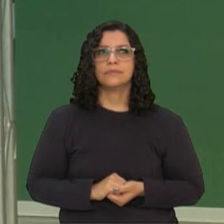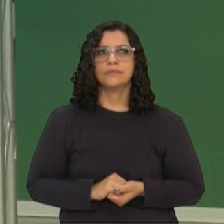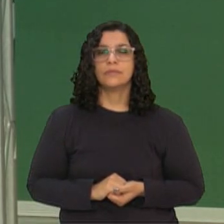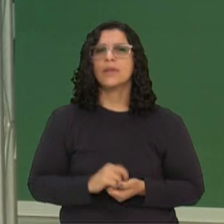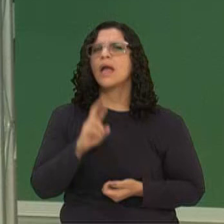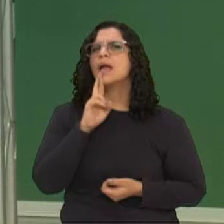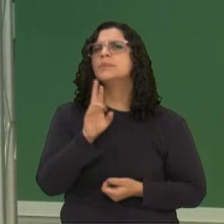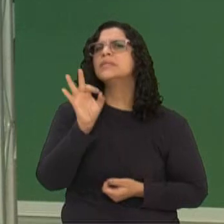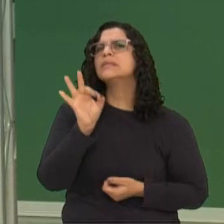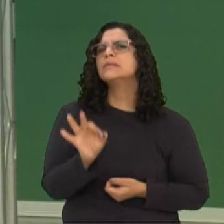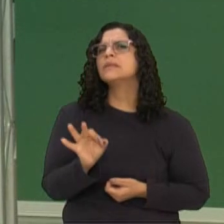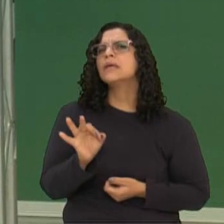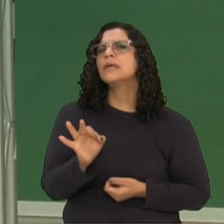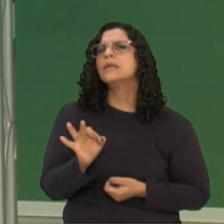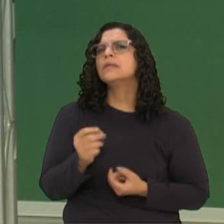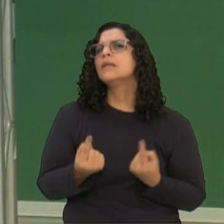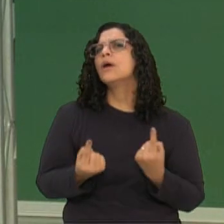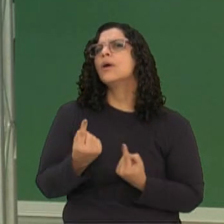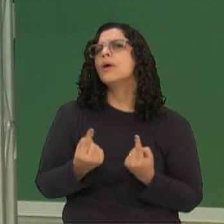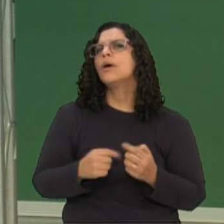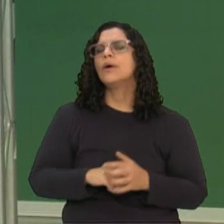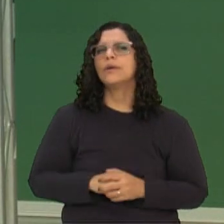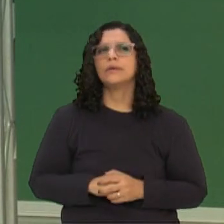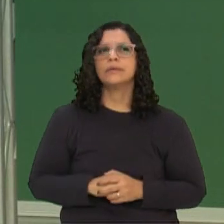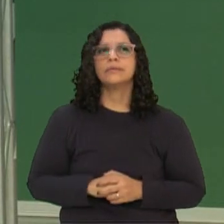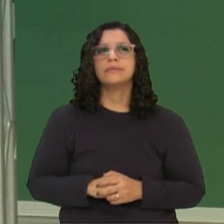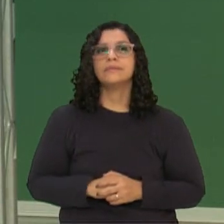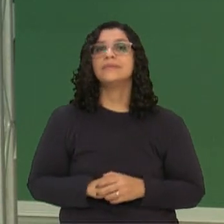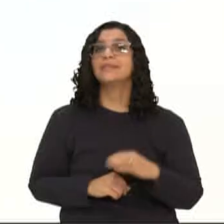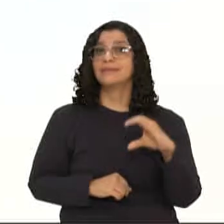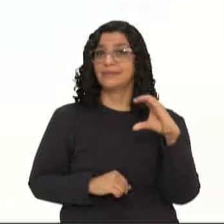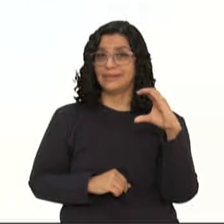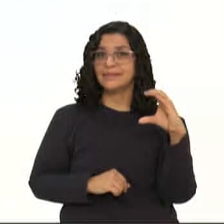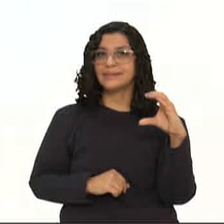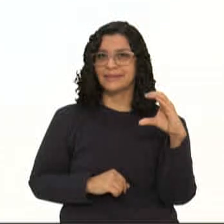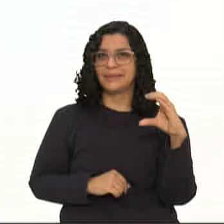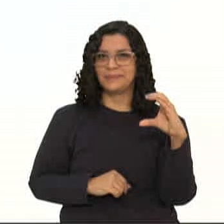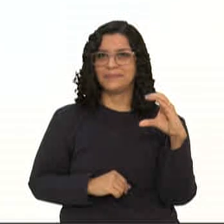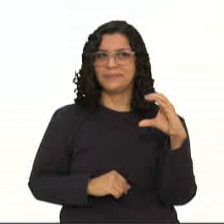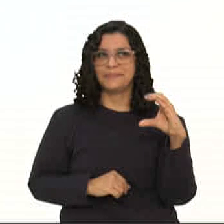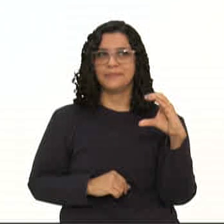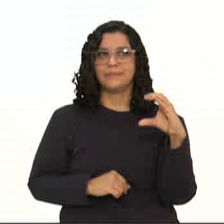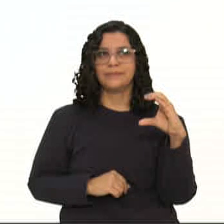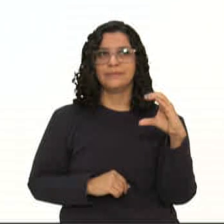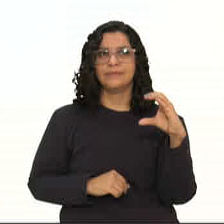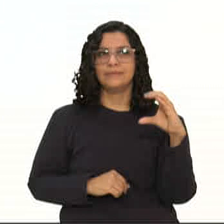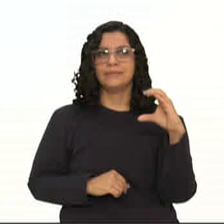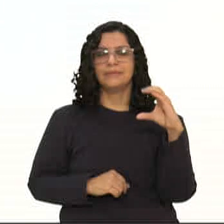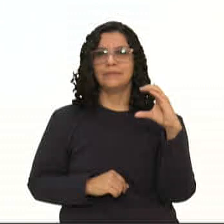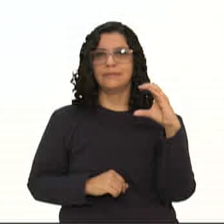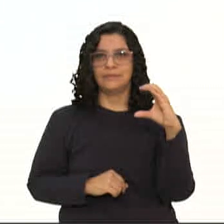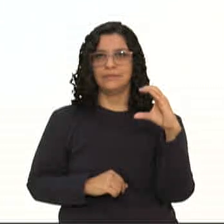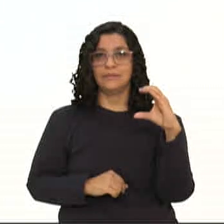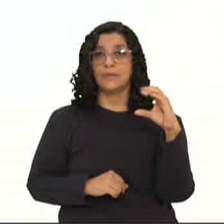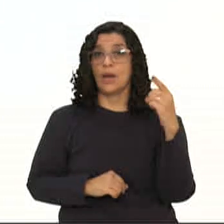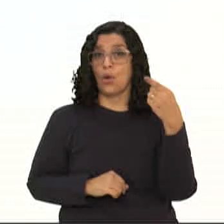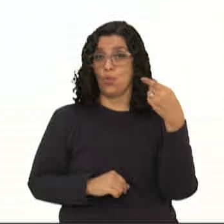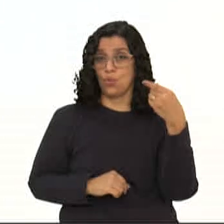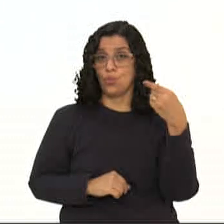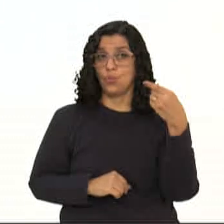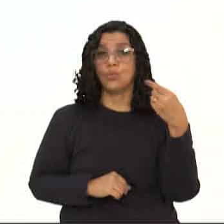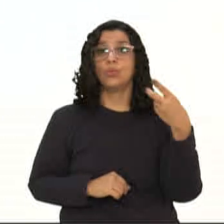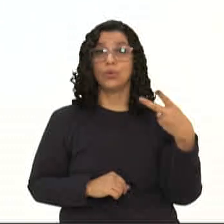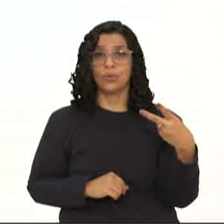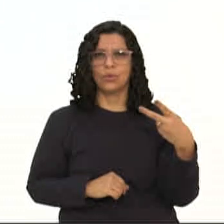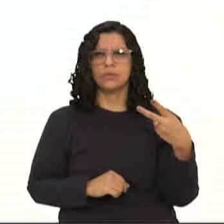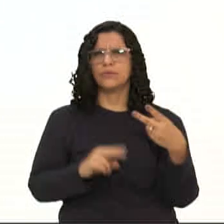a resposta correta desse exercício, já vamos colocar aqui já, que é a alternativa correta 1 e